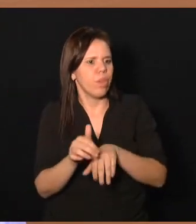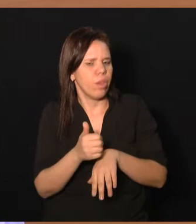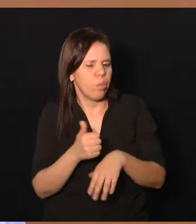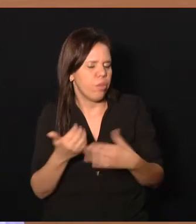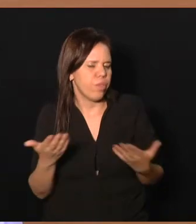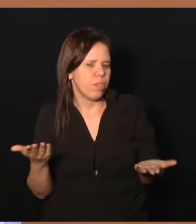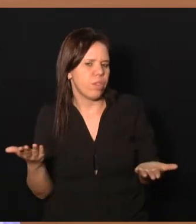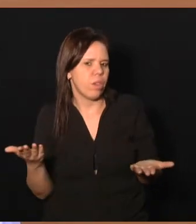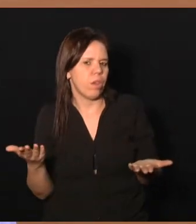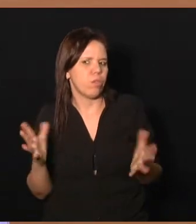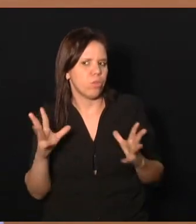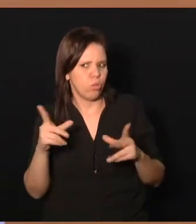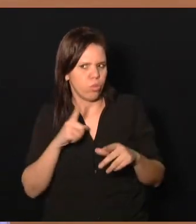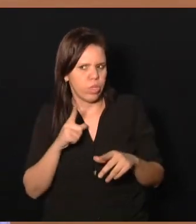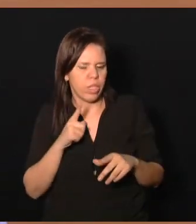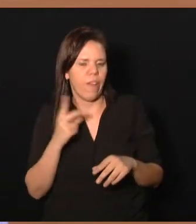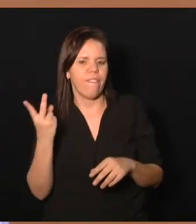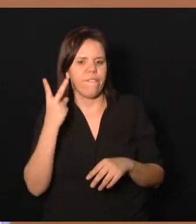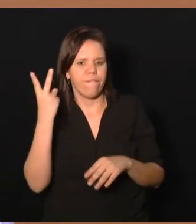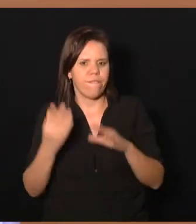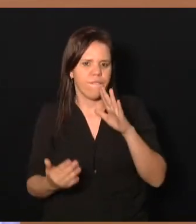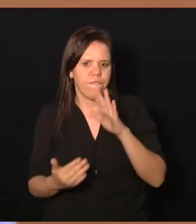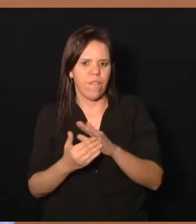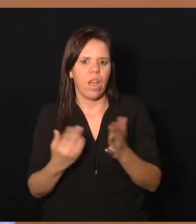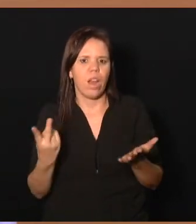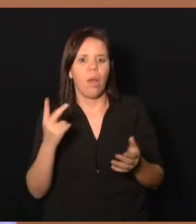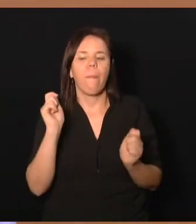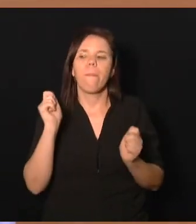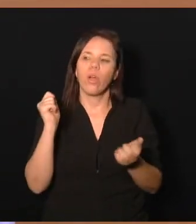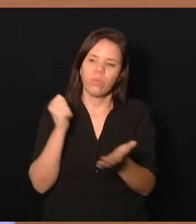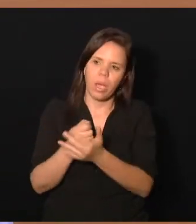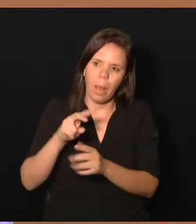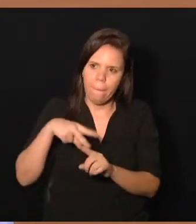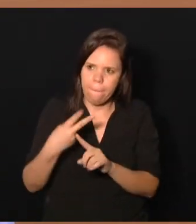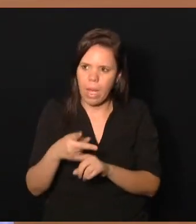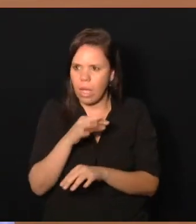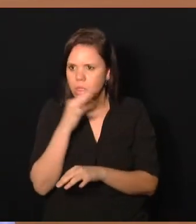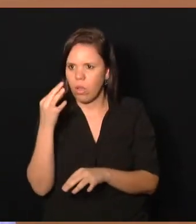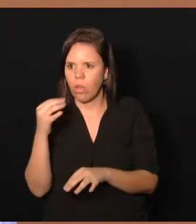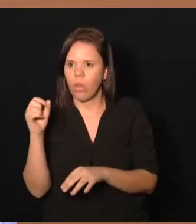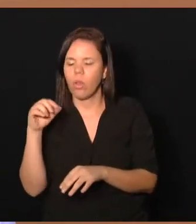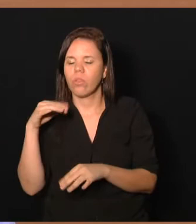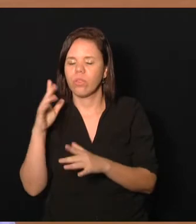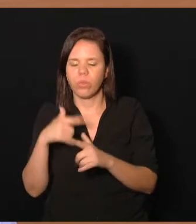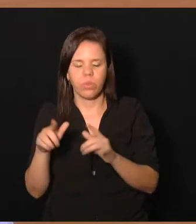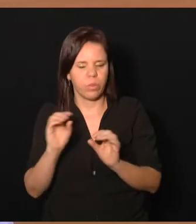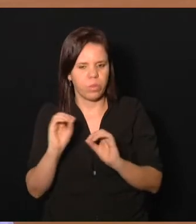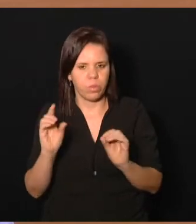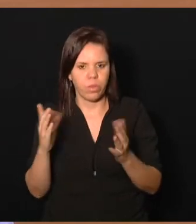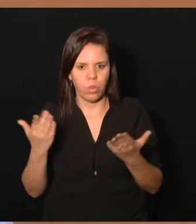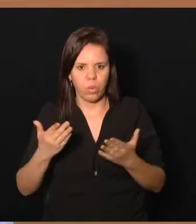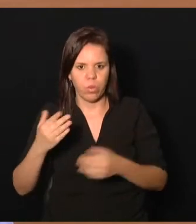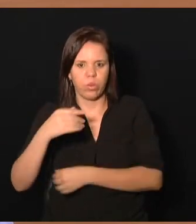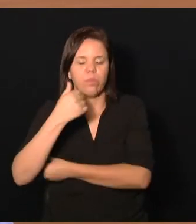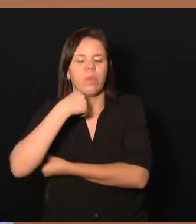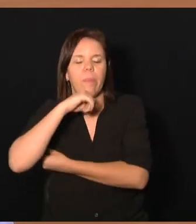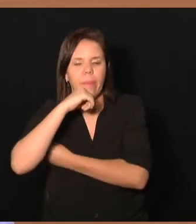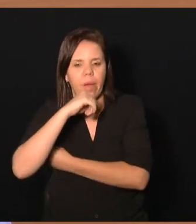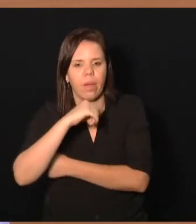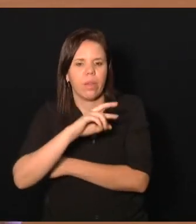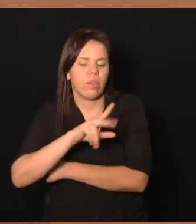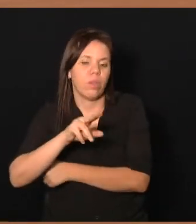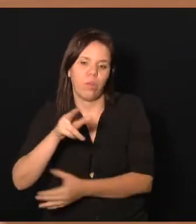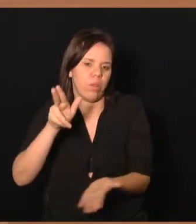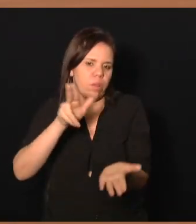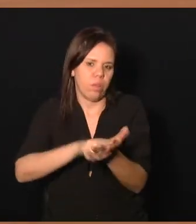vocês sabem que tem o piso, tem salário, que, claro, quem pode pagar um pouquinho mais, não tem problema. Hoje a minha mãe, ela não é